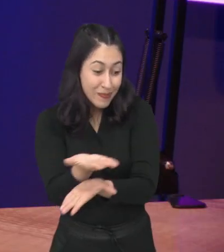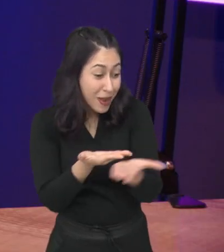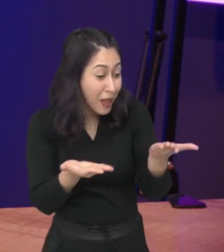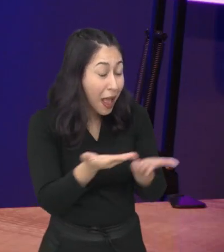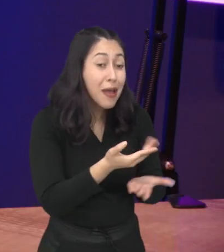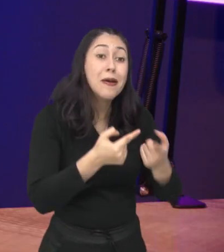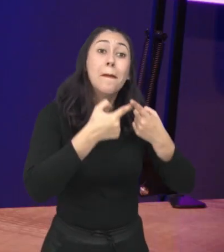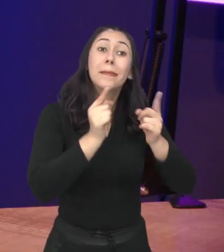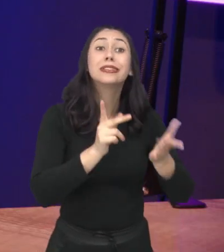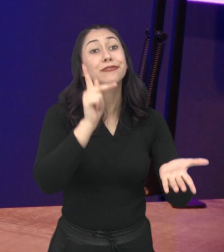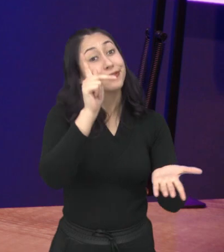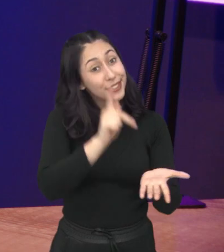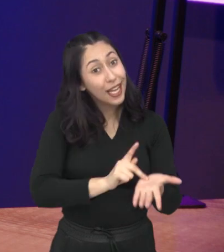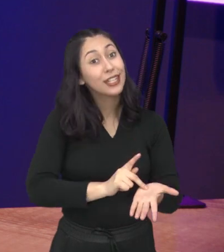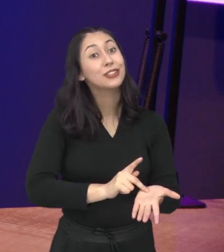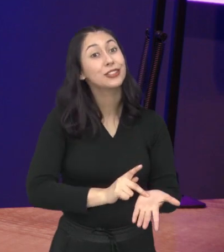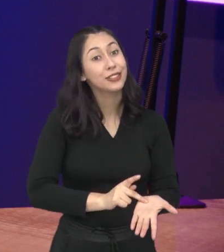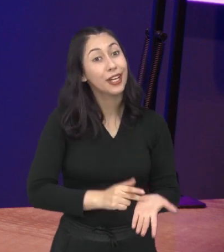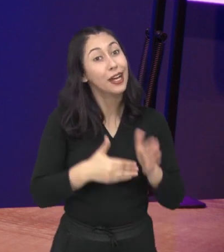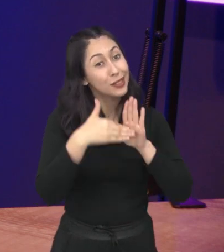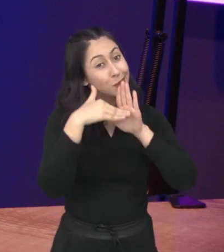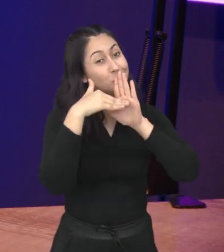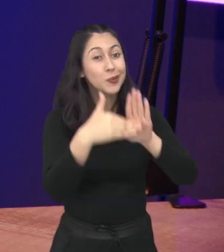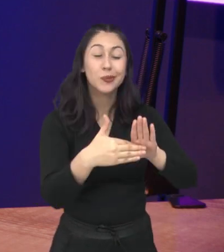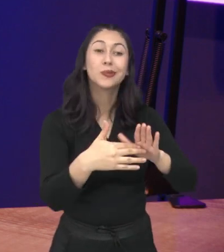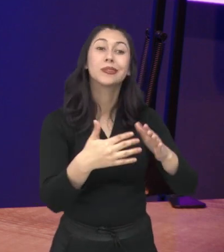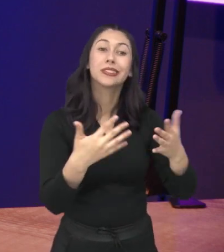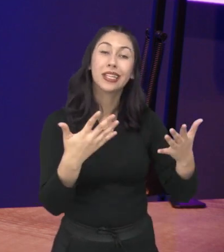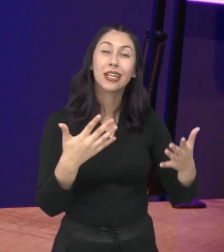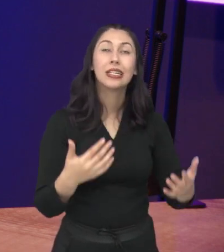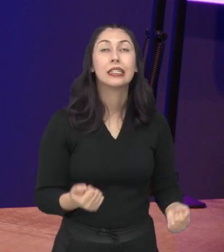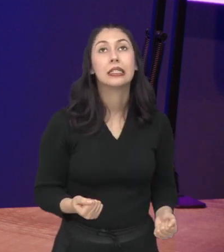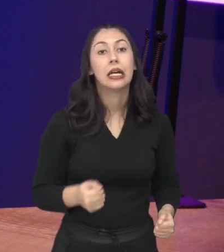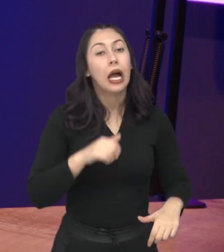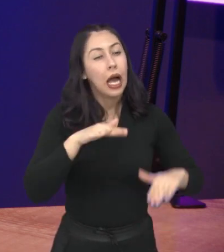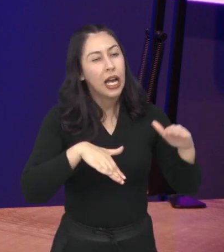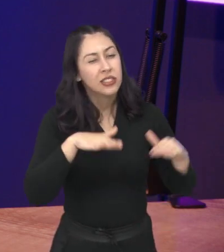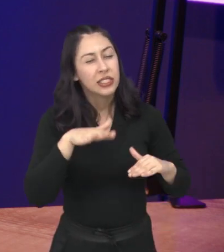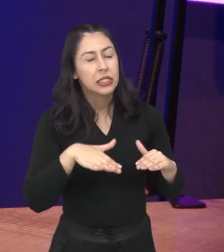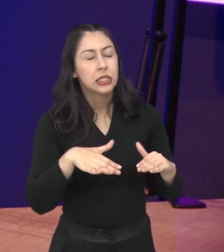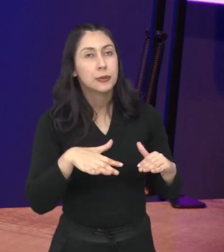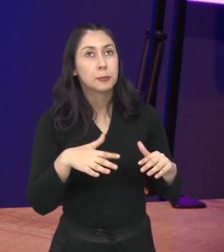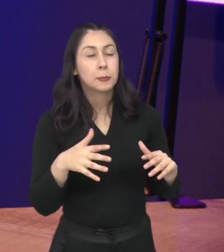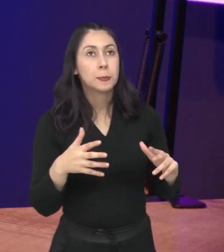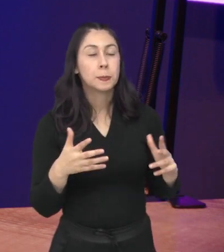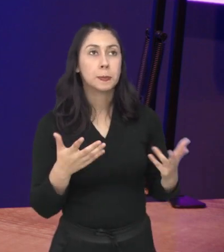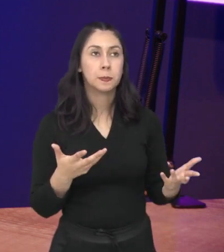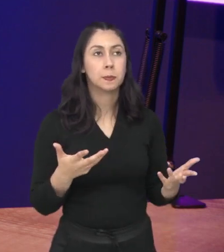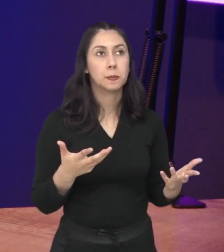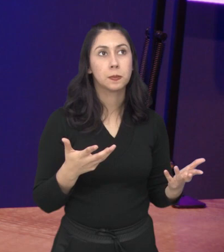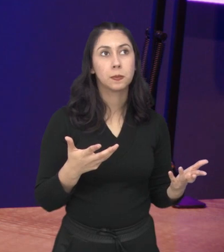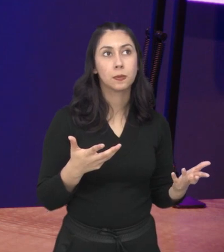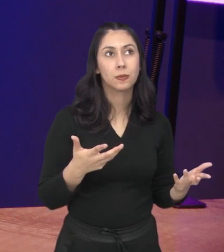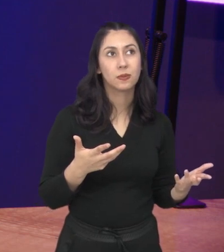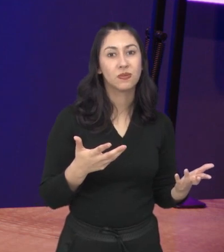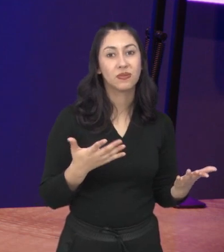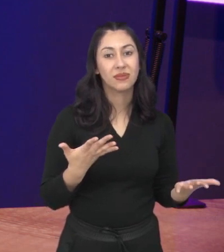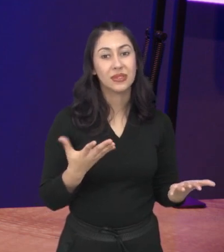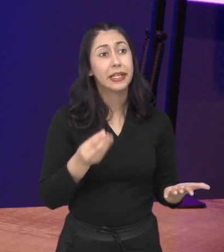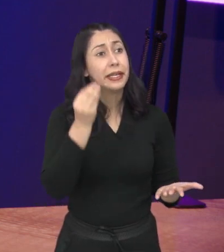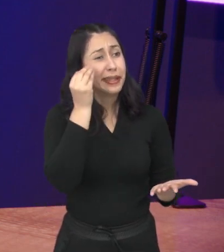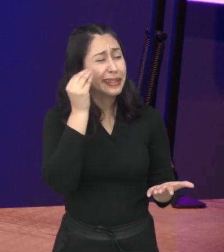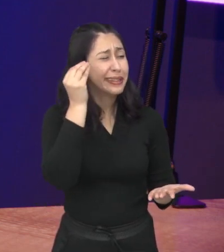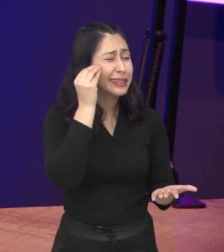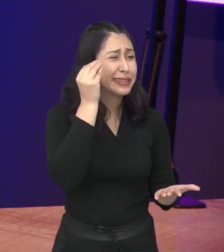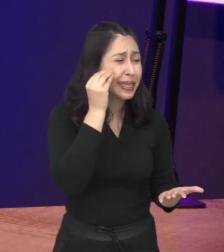funciona, cara, pior que funciona. Funciona de vez em quando, assim, às vezes você não, né, se